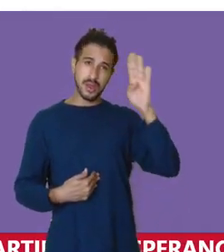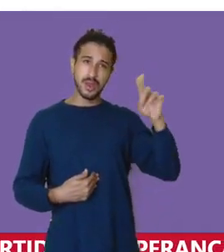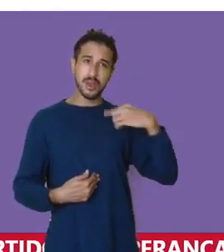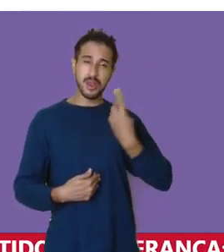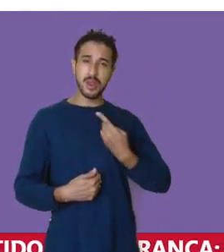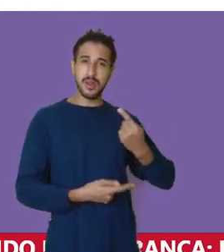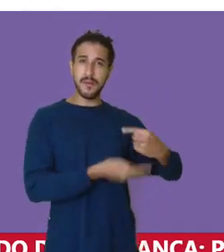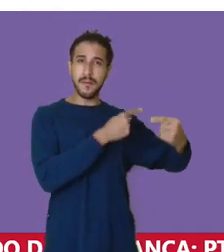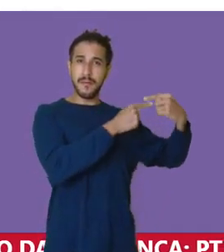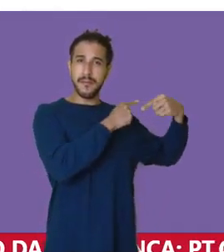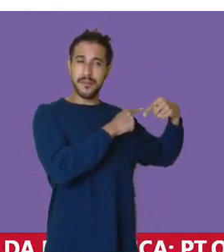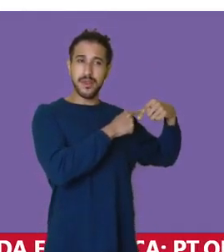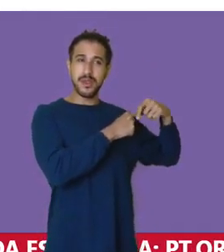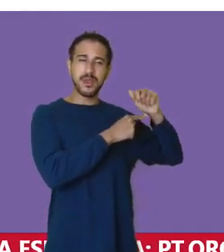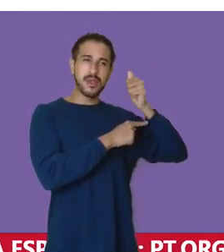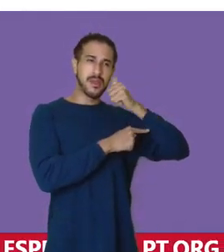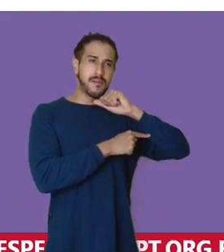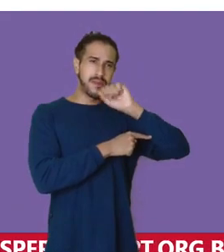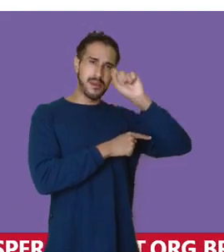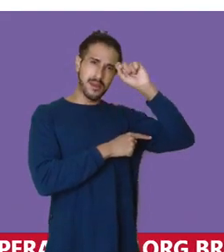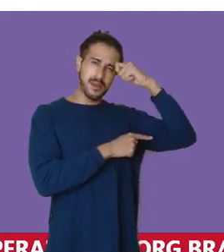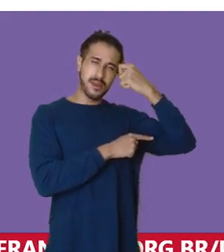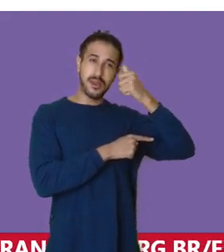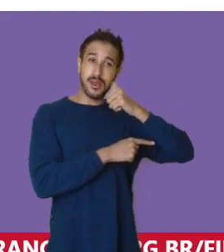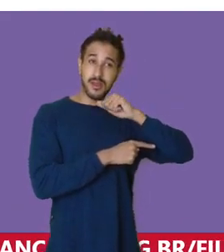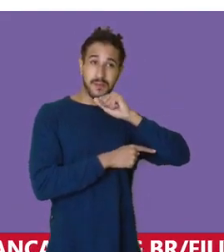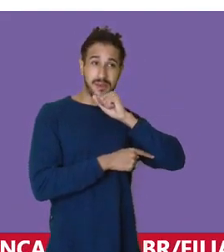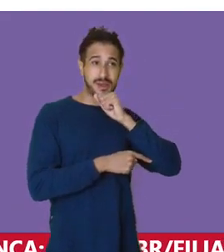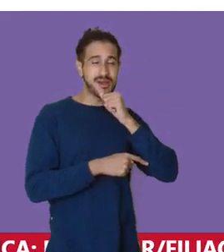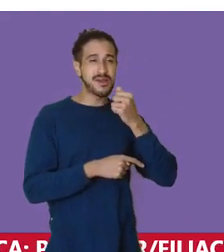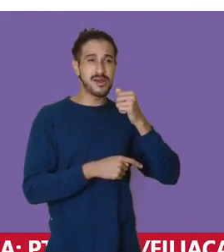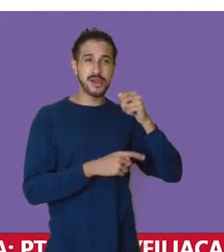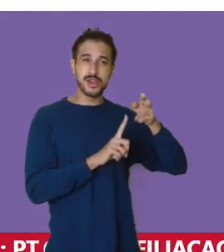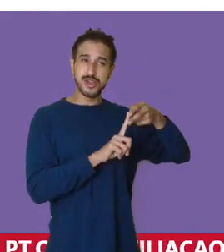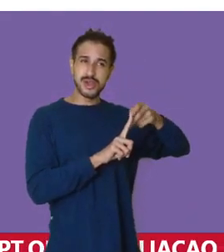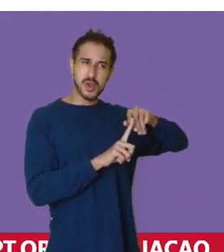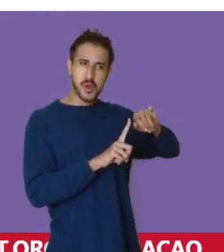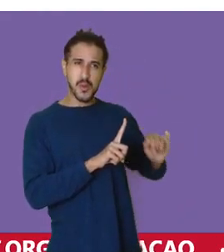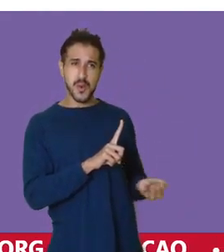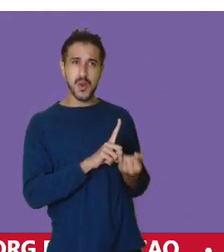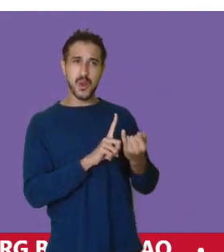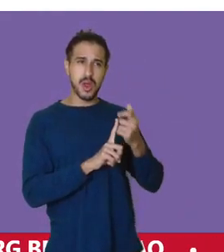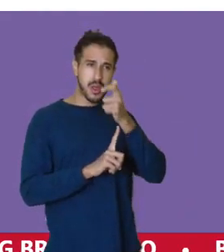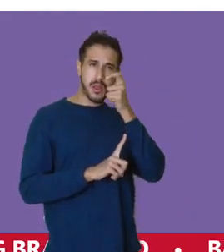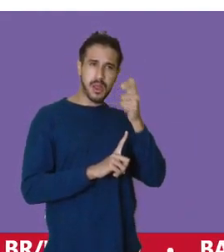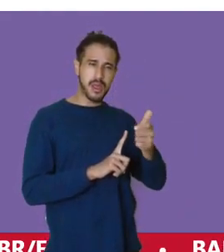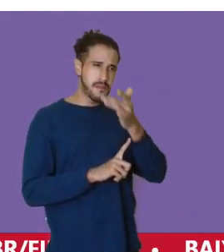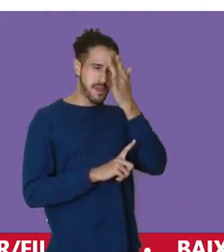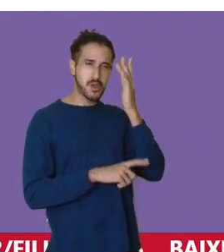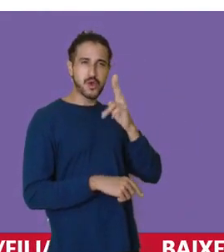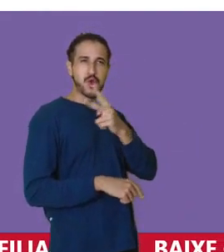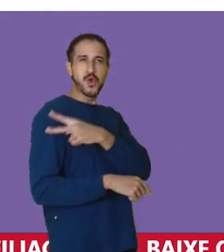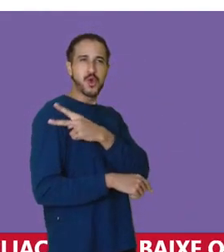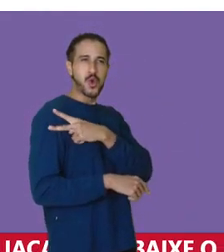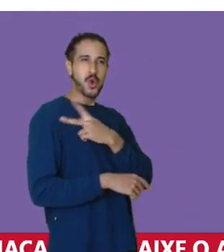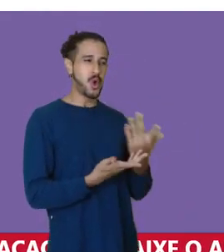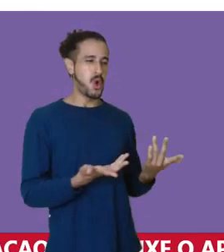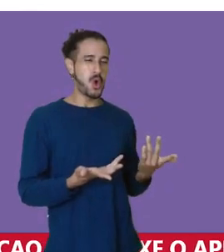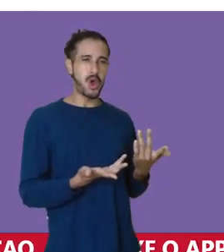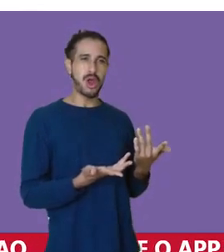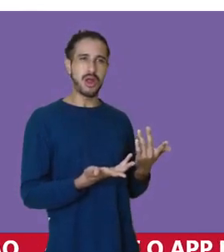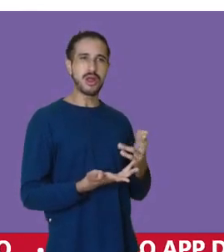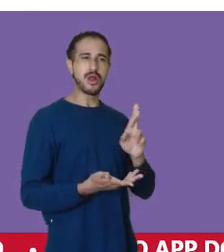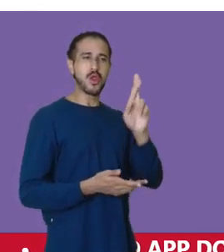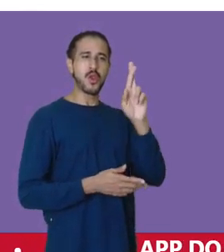nossas ancestrais, as mães negras, as mães indígenas, para o interesse do senhor de escravos, do dono da